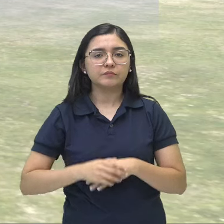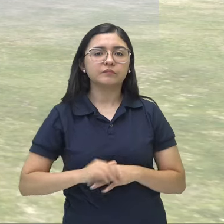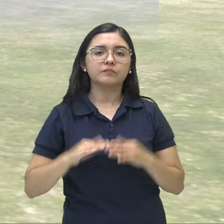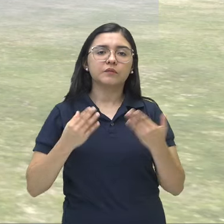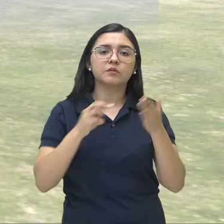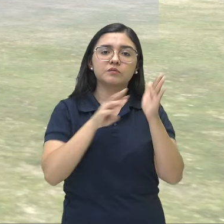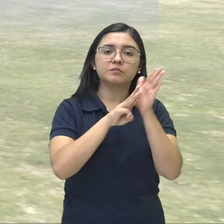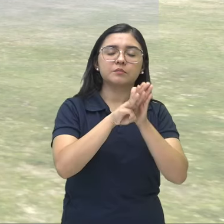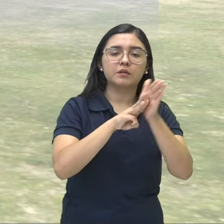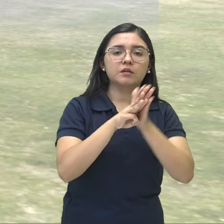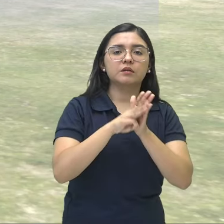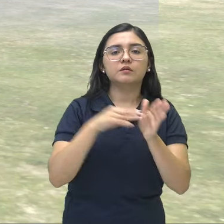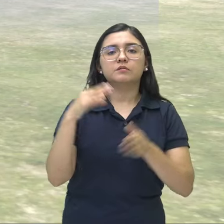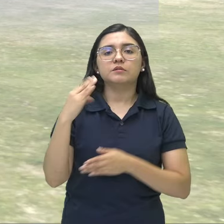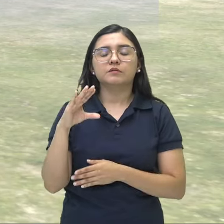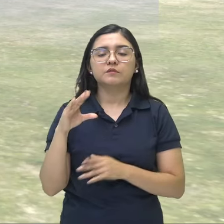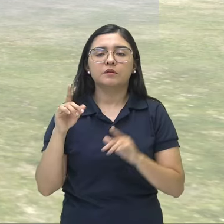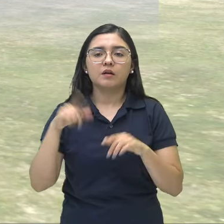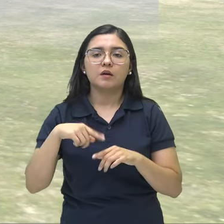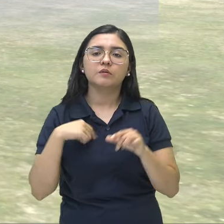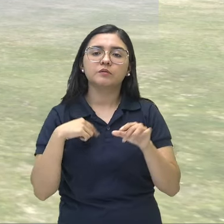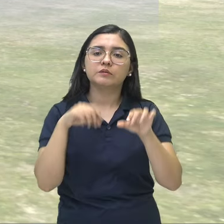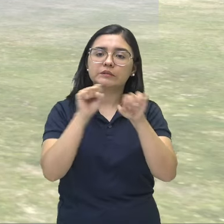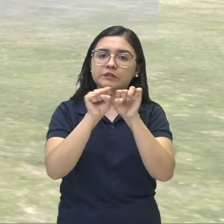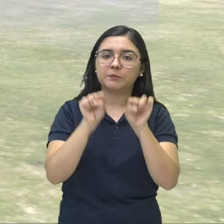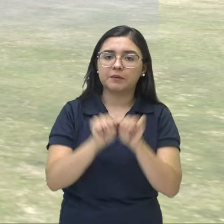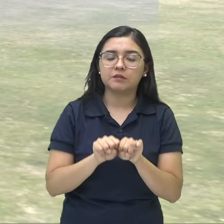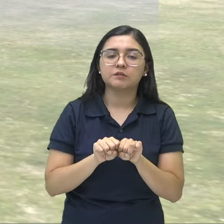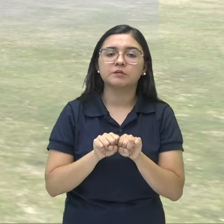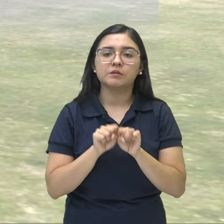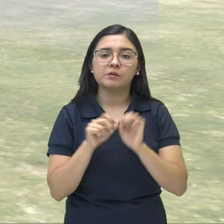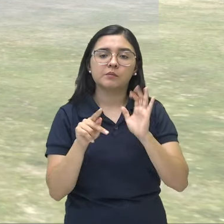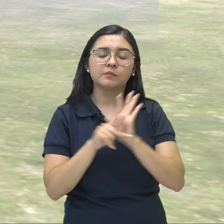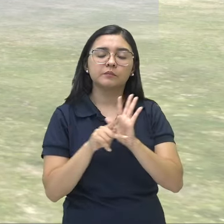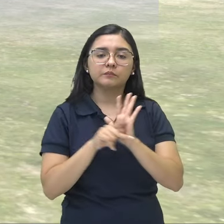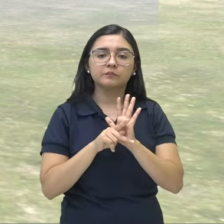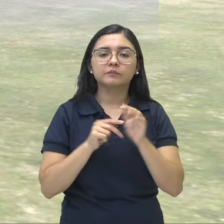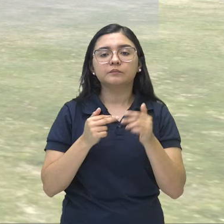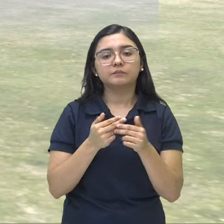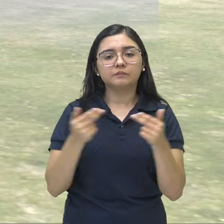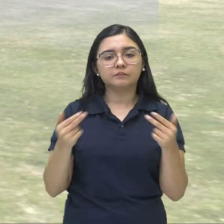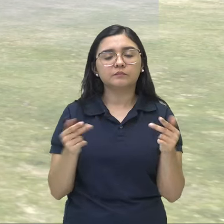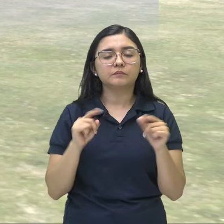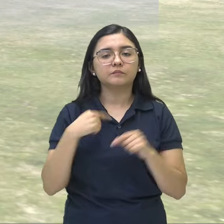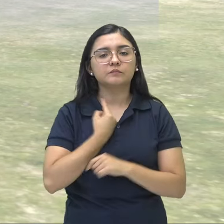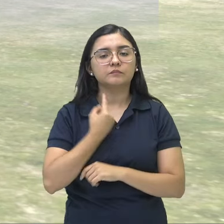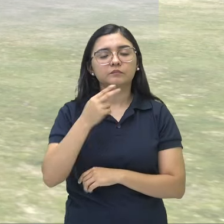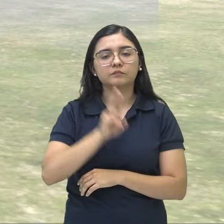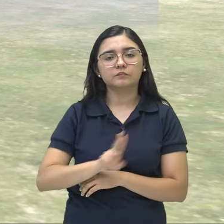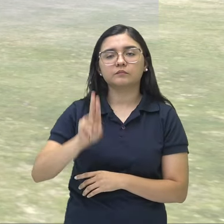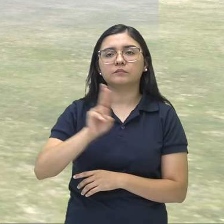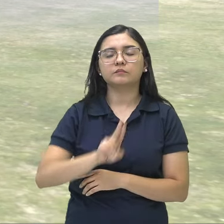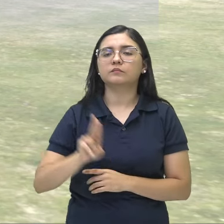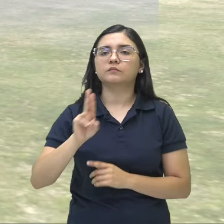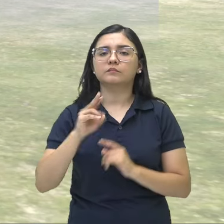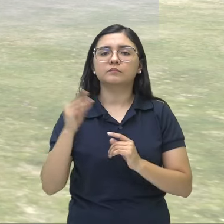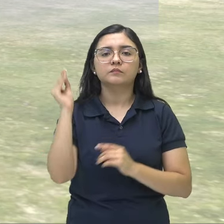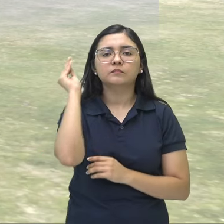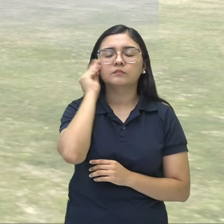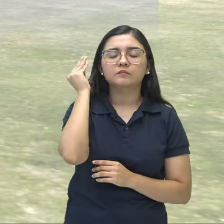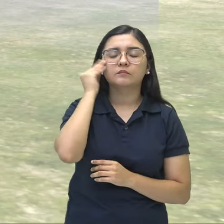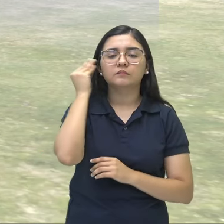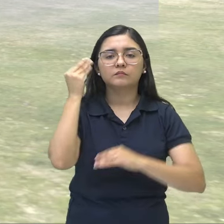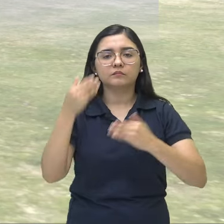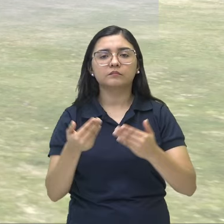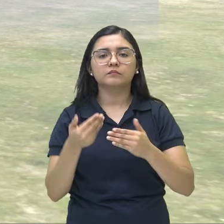método científico é uma sistemática de situações que a gente usa para construir o